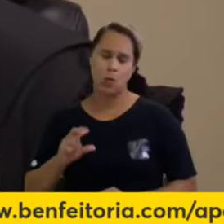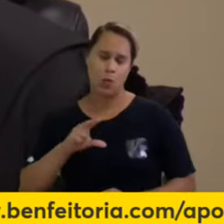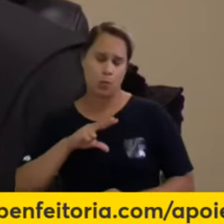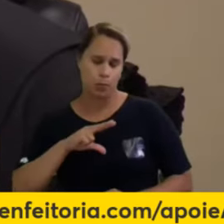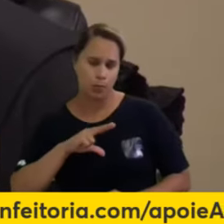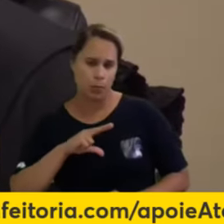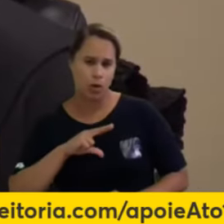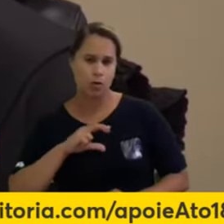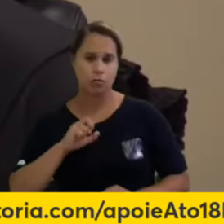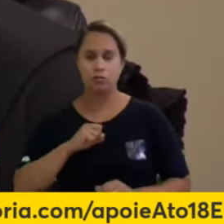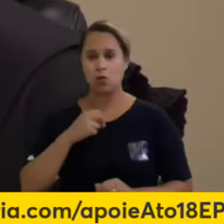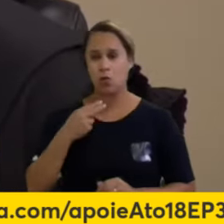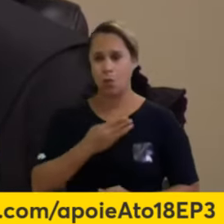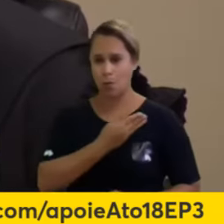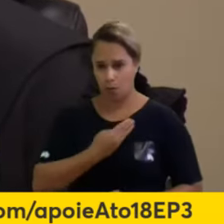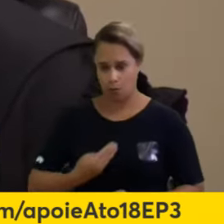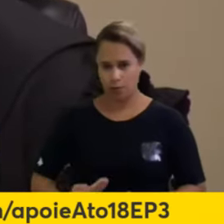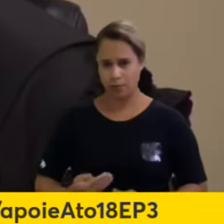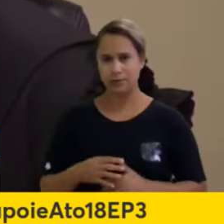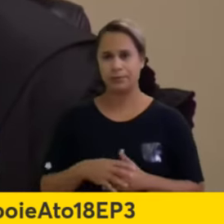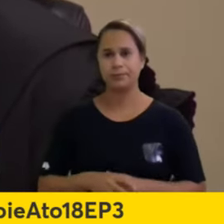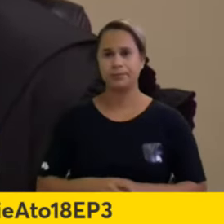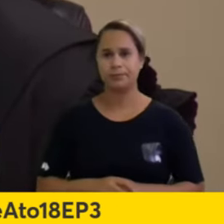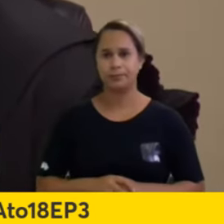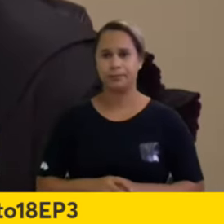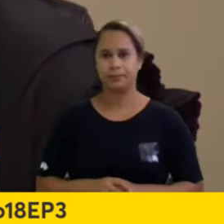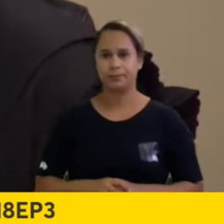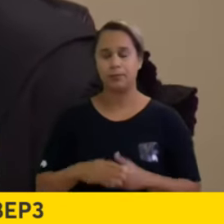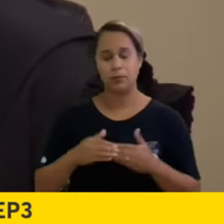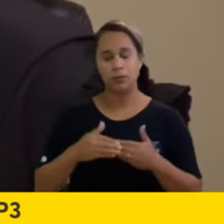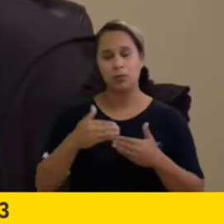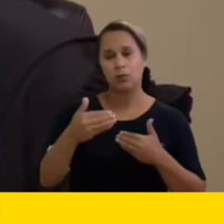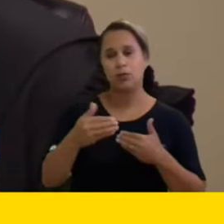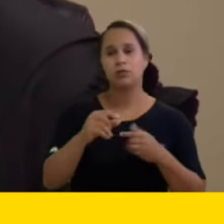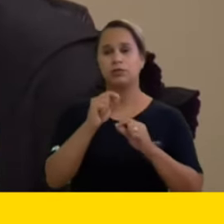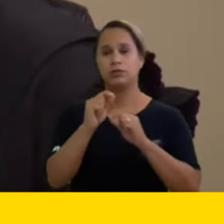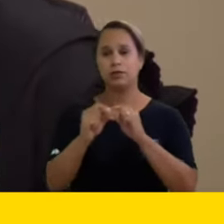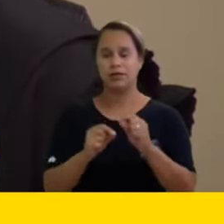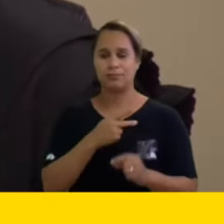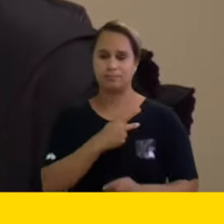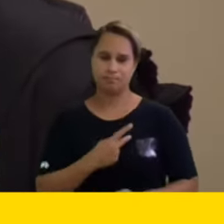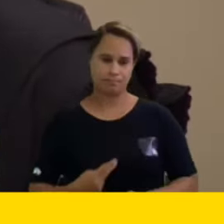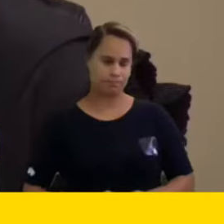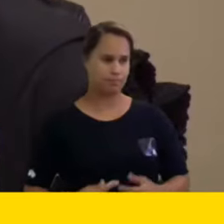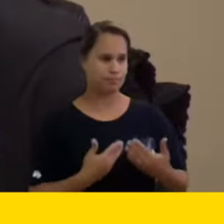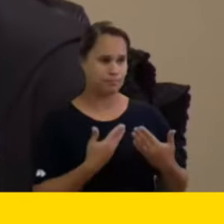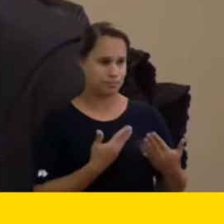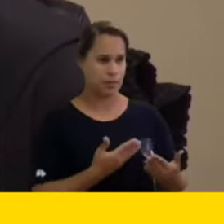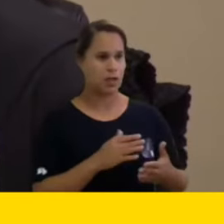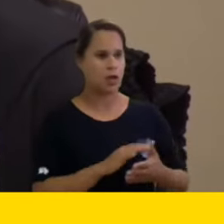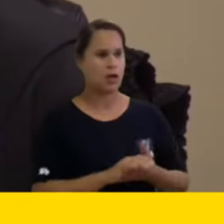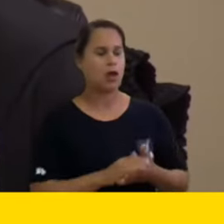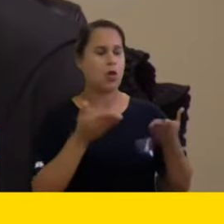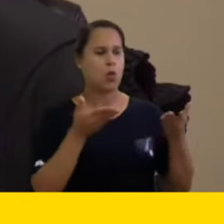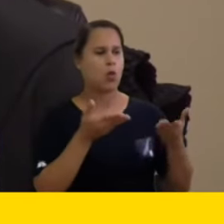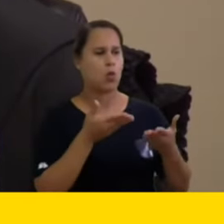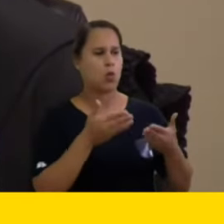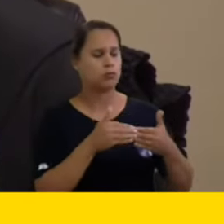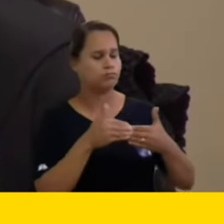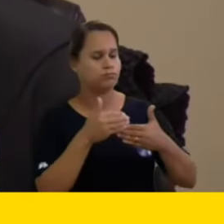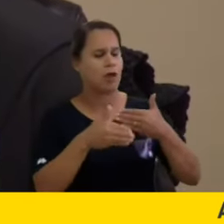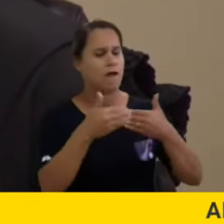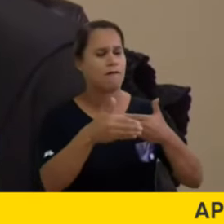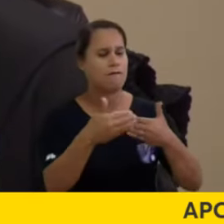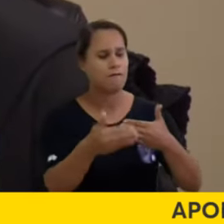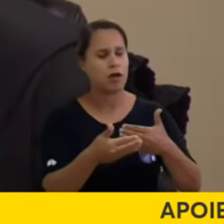144 páginas 13 e 14 de seu voto prossigo dizendo o seguinte senhor presidente presente atualmente com o avanço da Imprensa e das